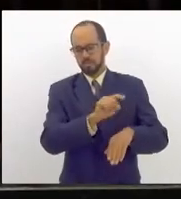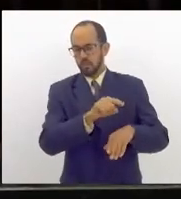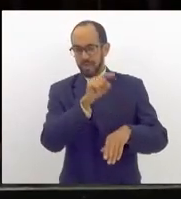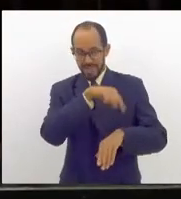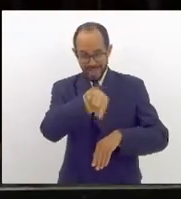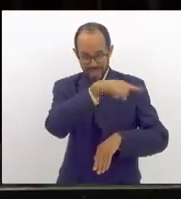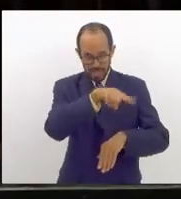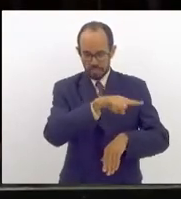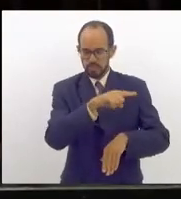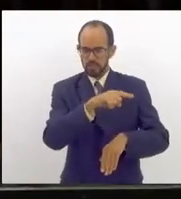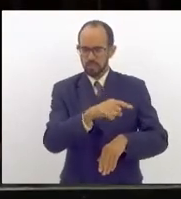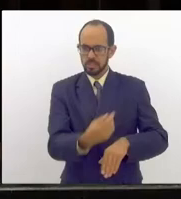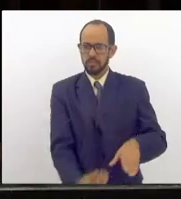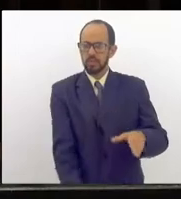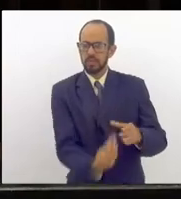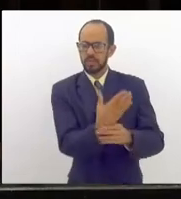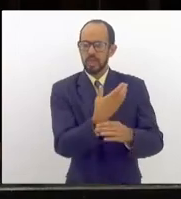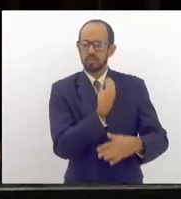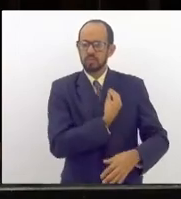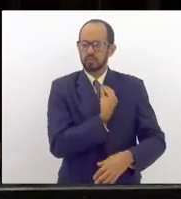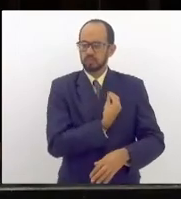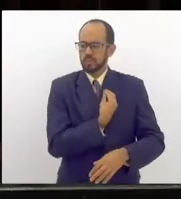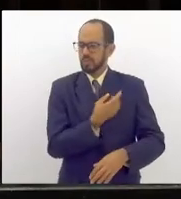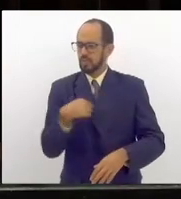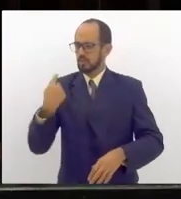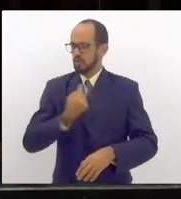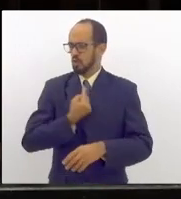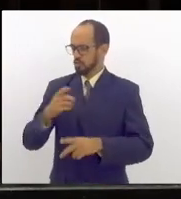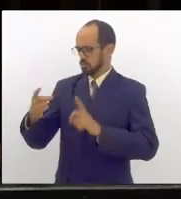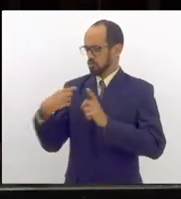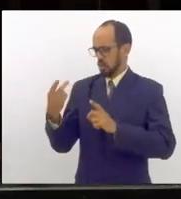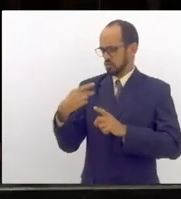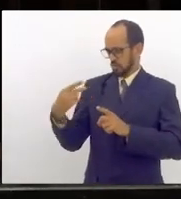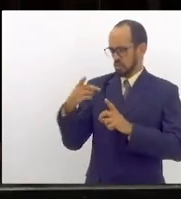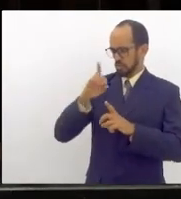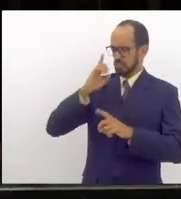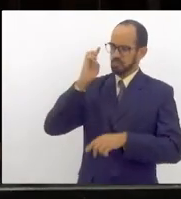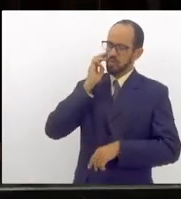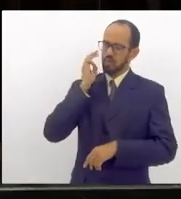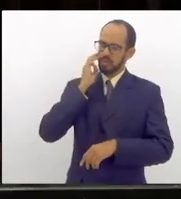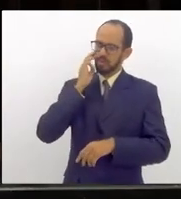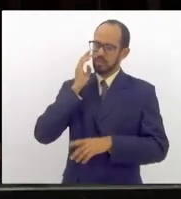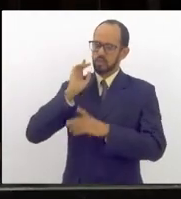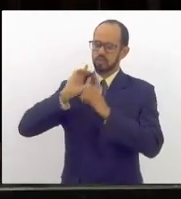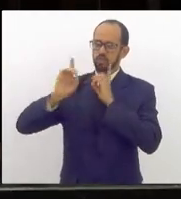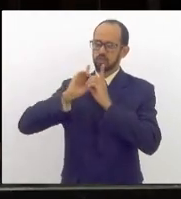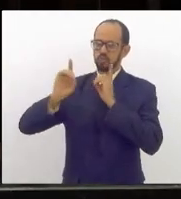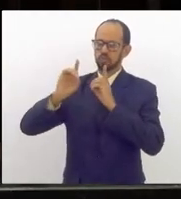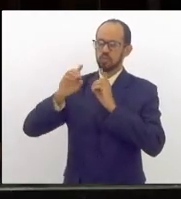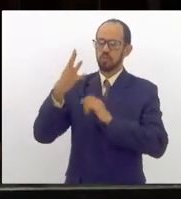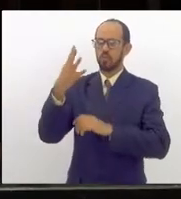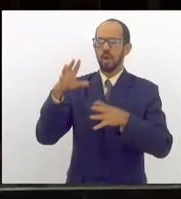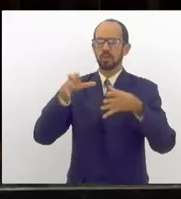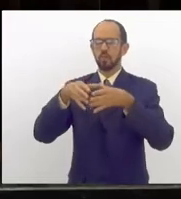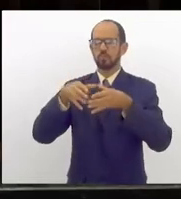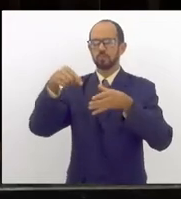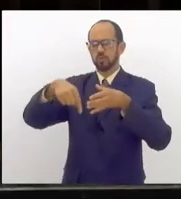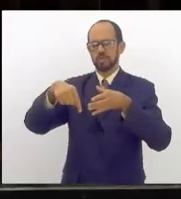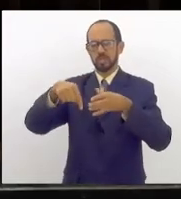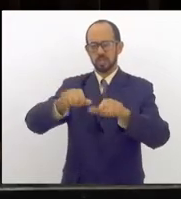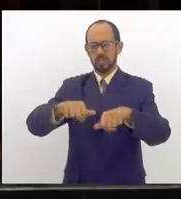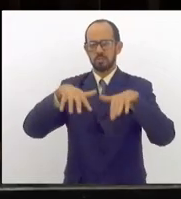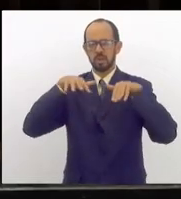e essa vida eu e você discutimos em quatro comissões aqui a plenária